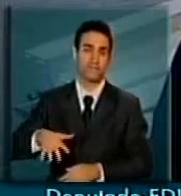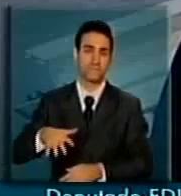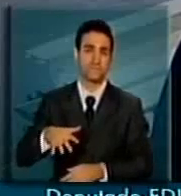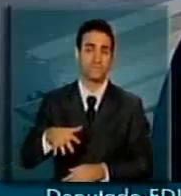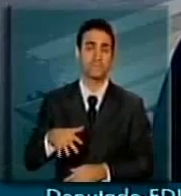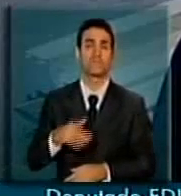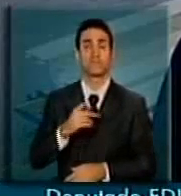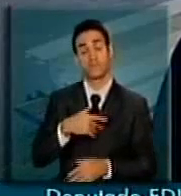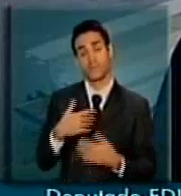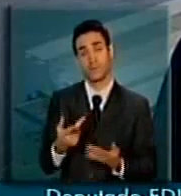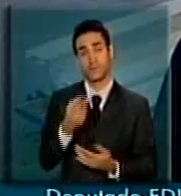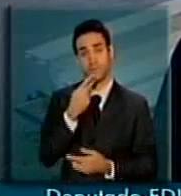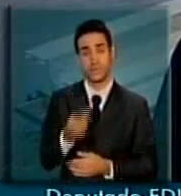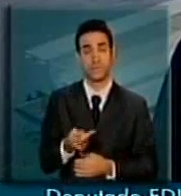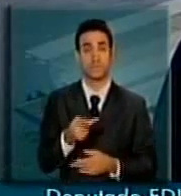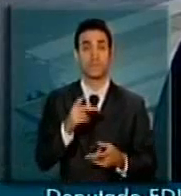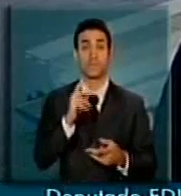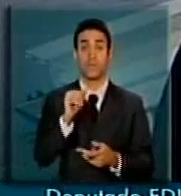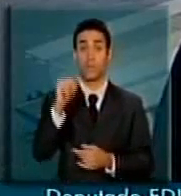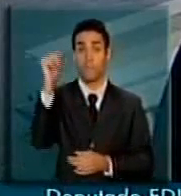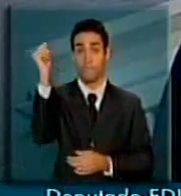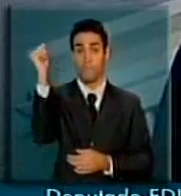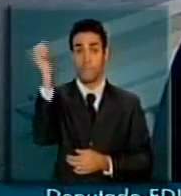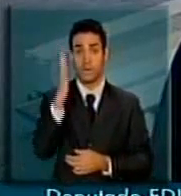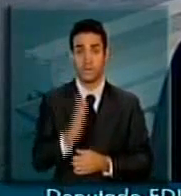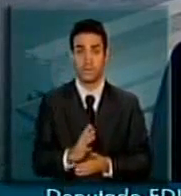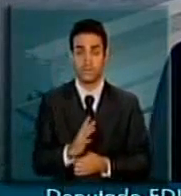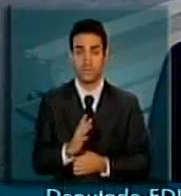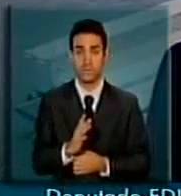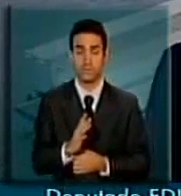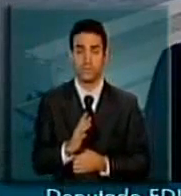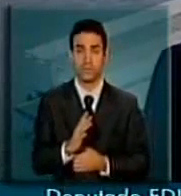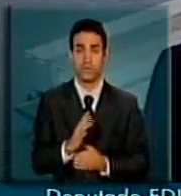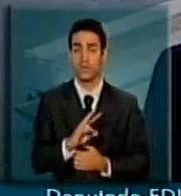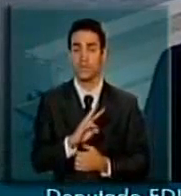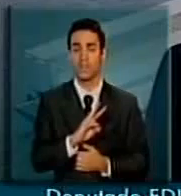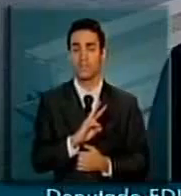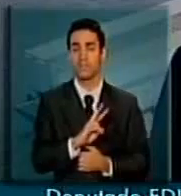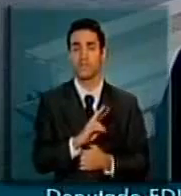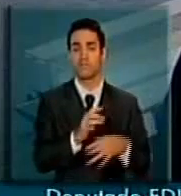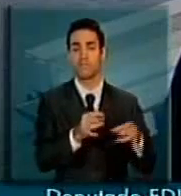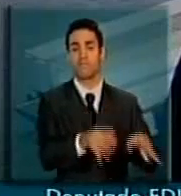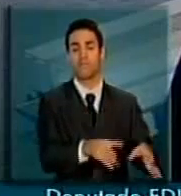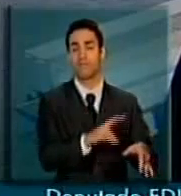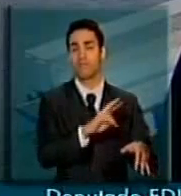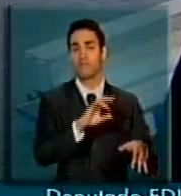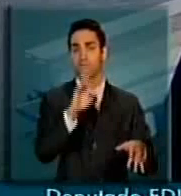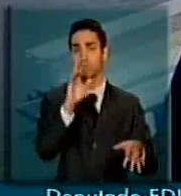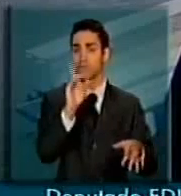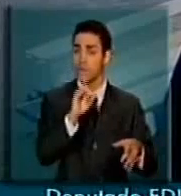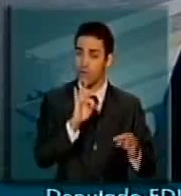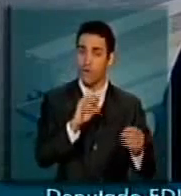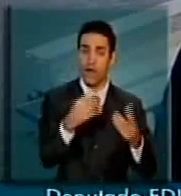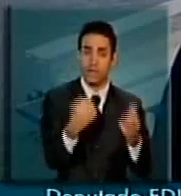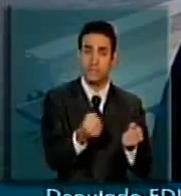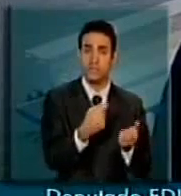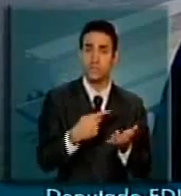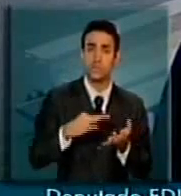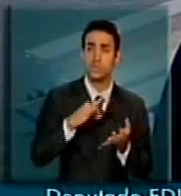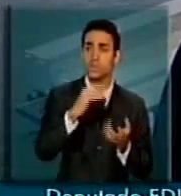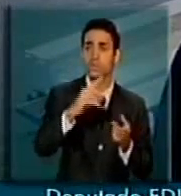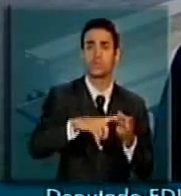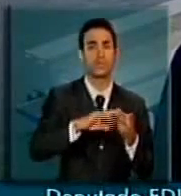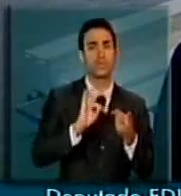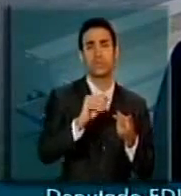vamos repetir, o Brasil não dispensará, não abrirá mão de nenhuma modalidade. Todas